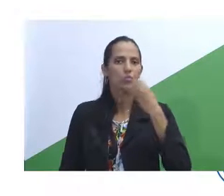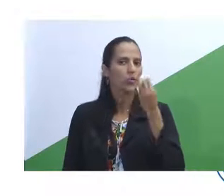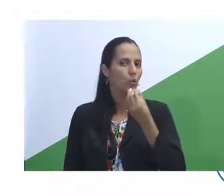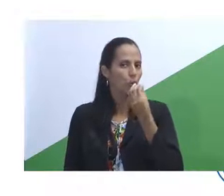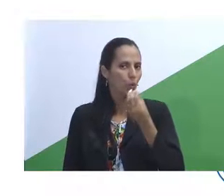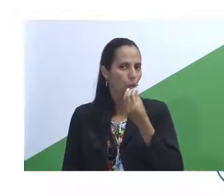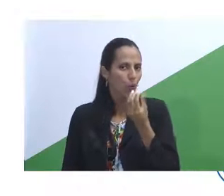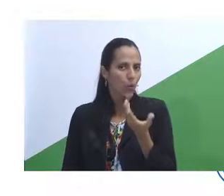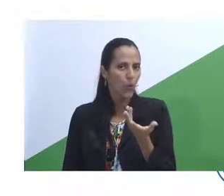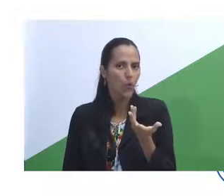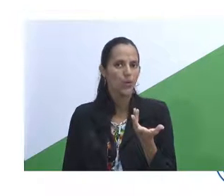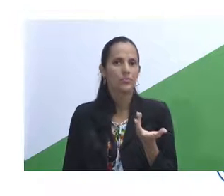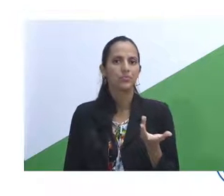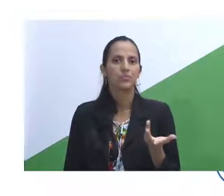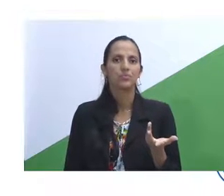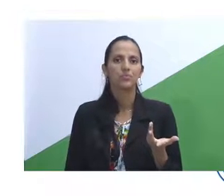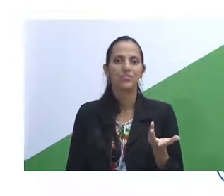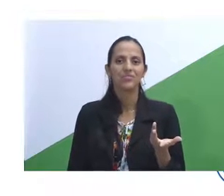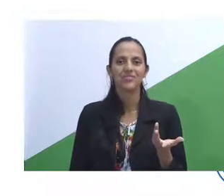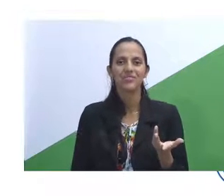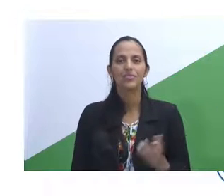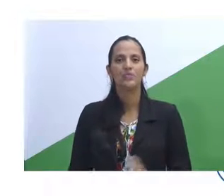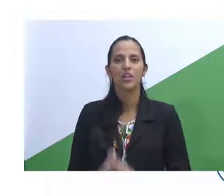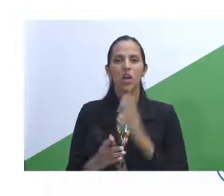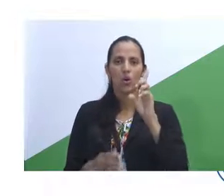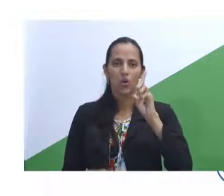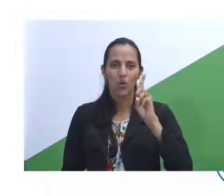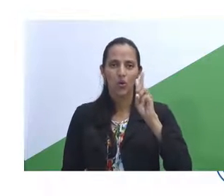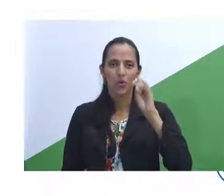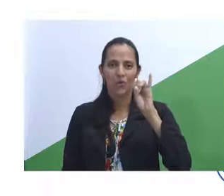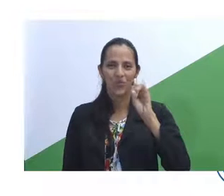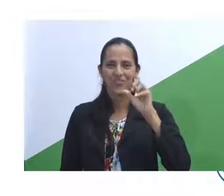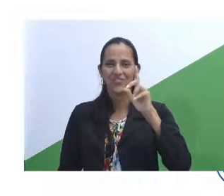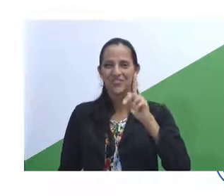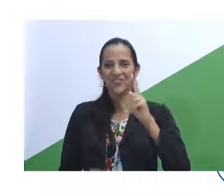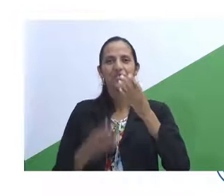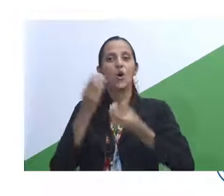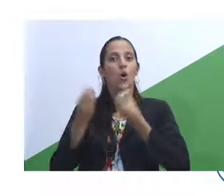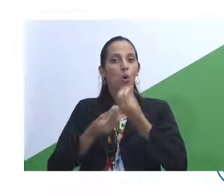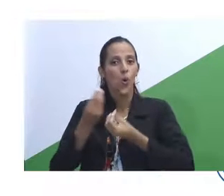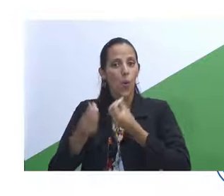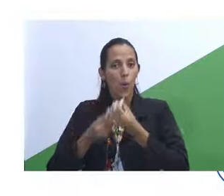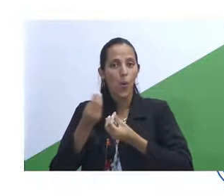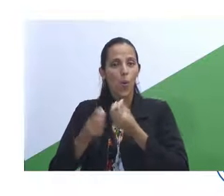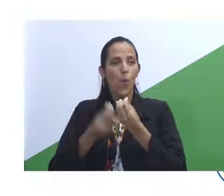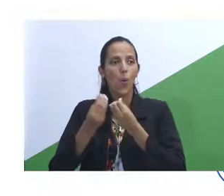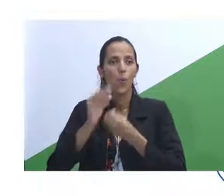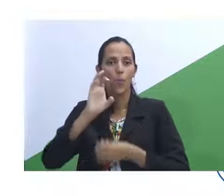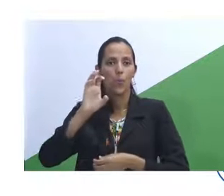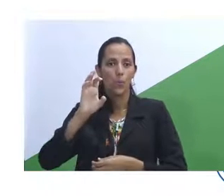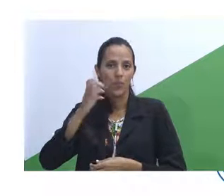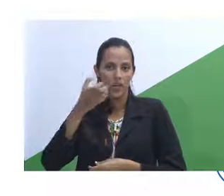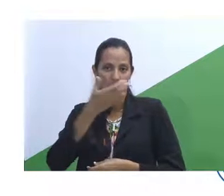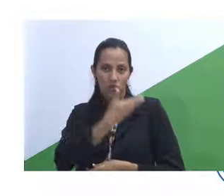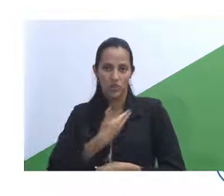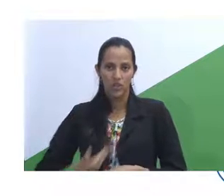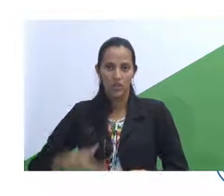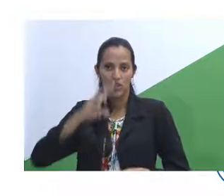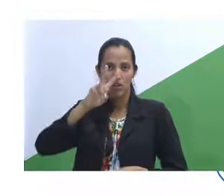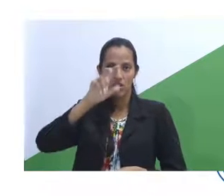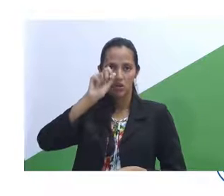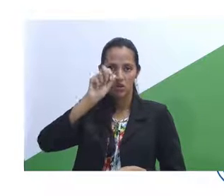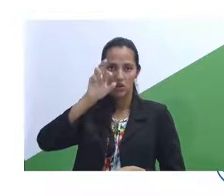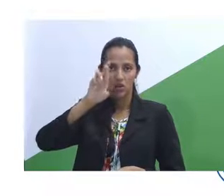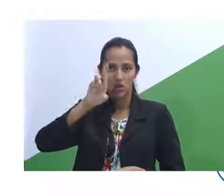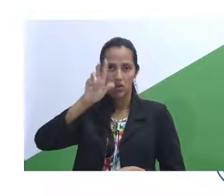O DIP, ele é apresentado como, então, aí, olha só, apresenta Vargas como um guia dos brasileiros, um